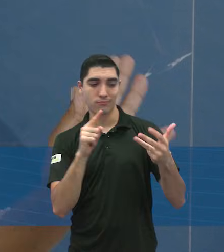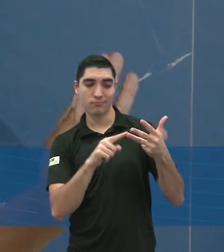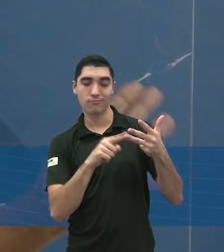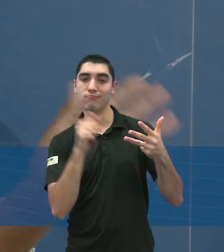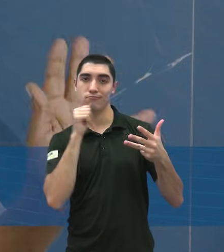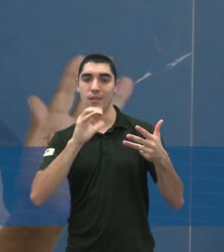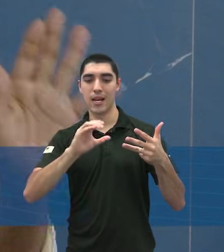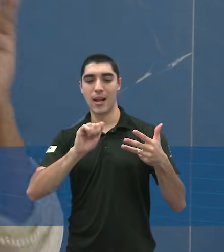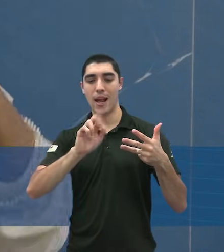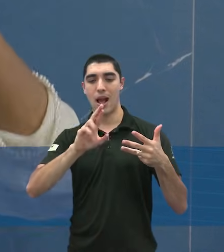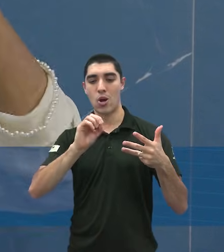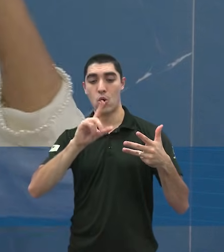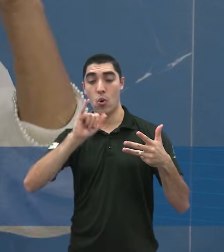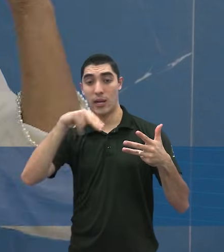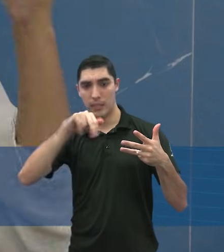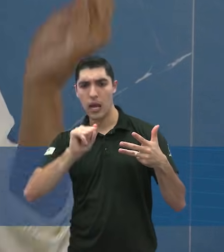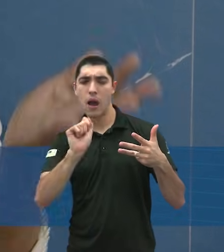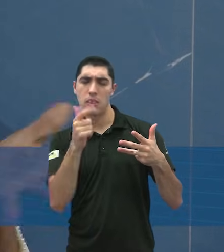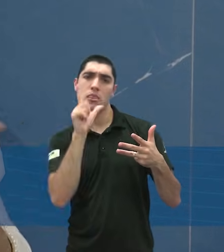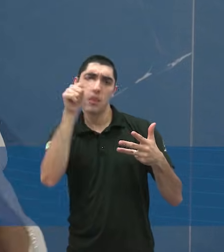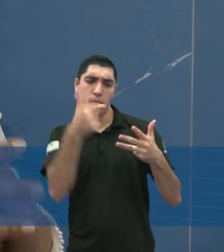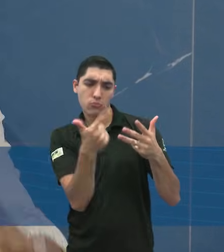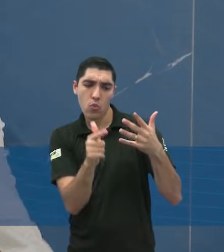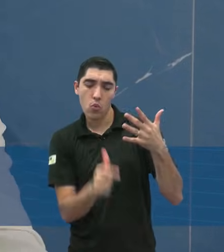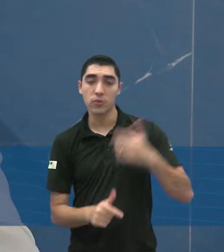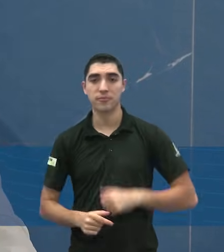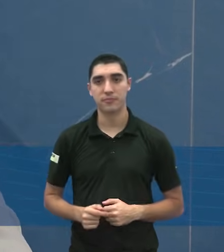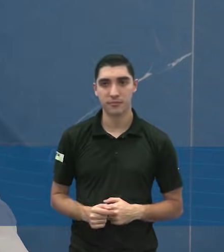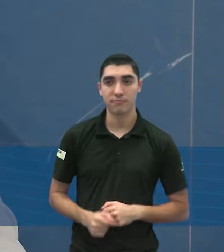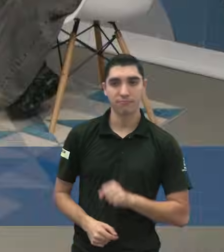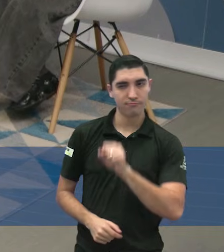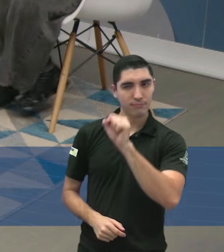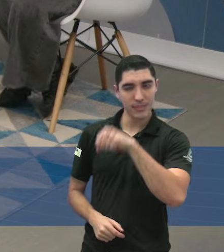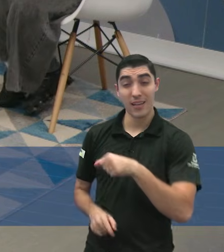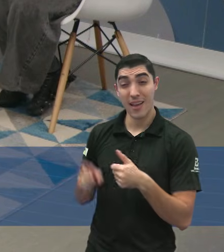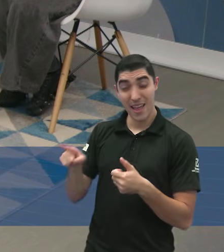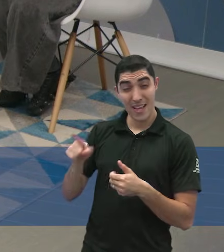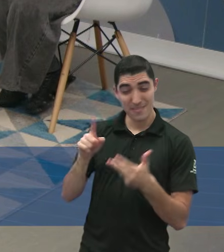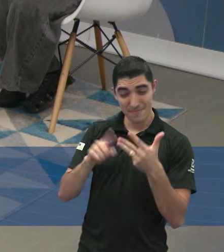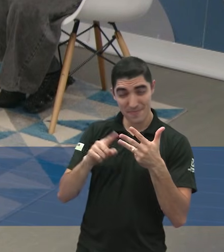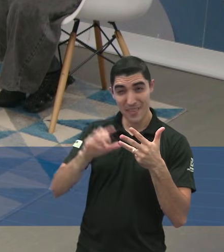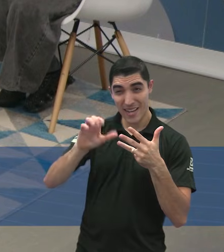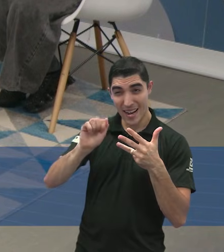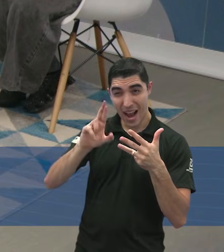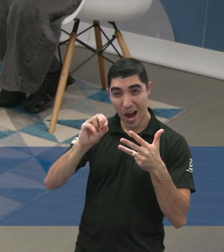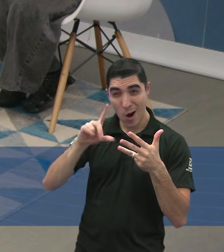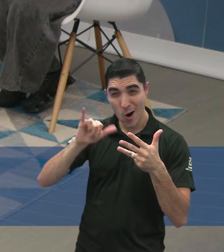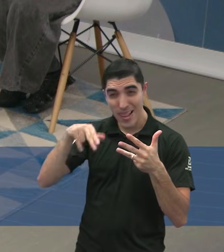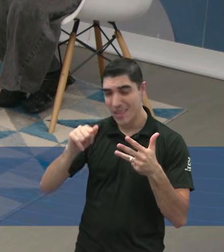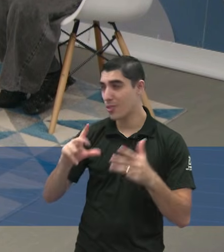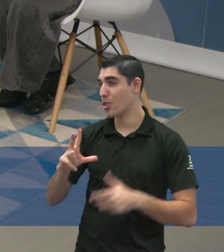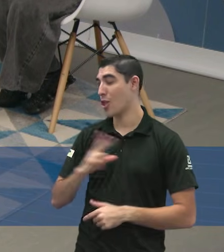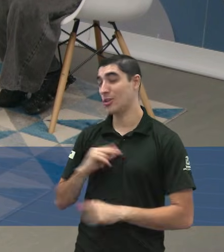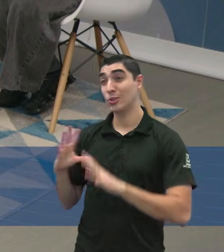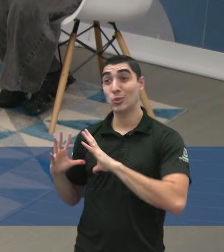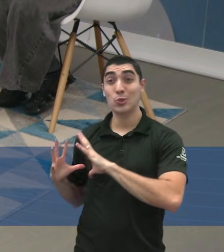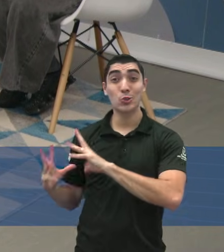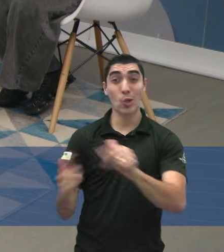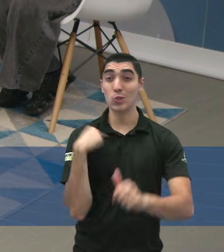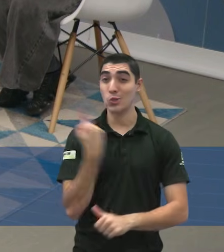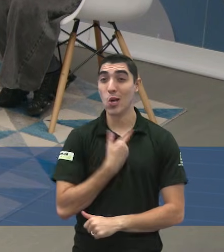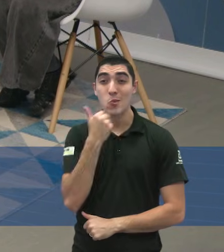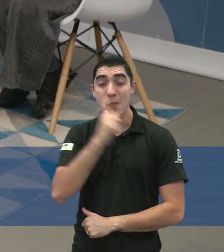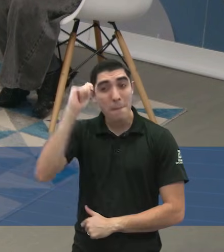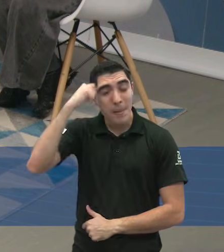no Quarto de Despejo. Sim. E depois passar para outras literaturas, né? Sim. Carolina de Jesus é um marco na vida de todas